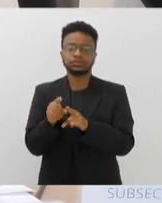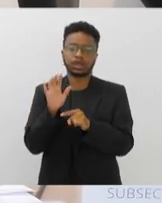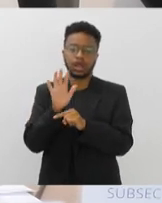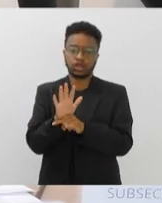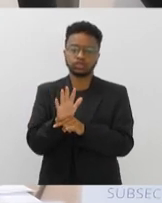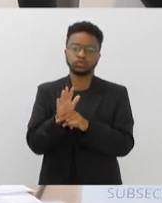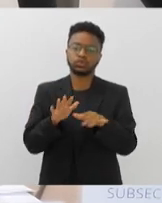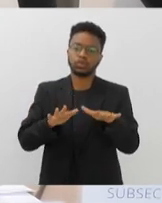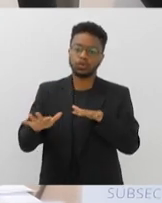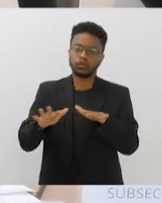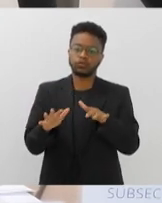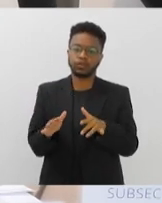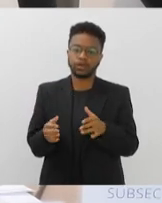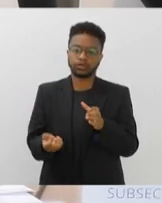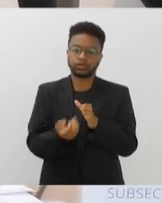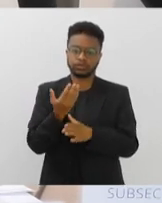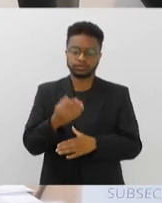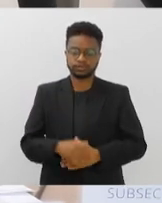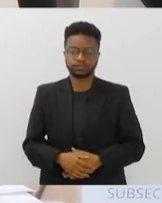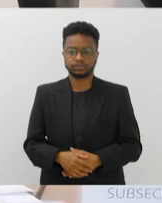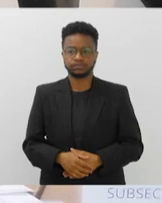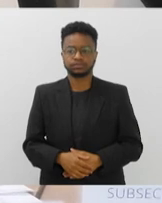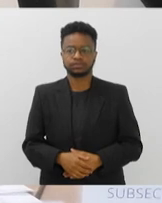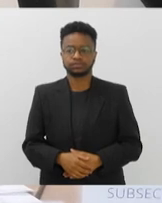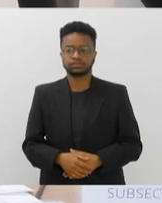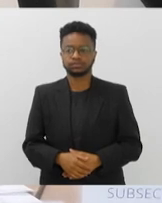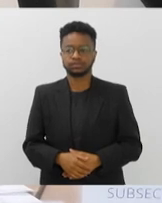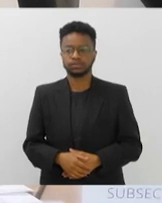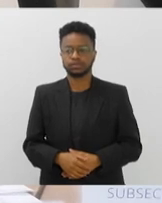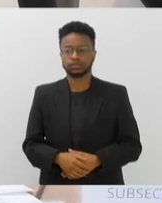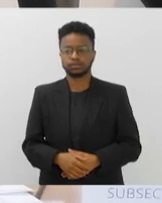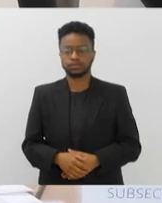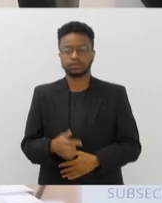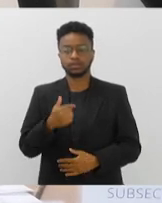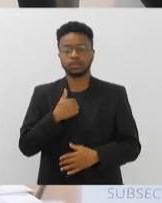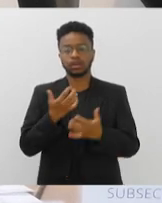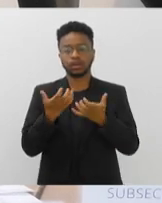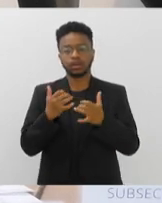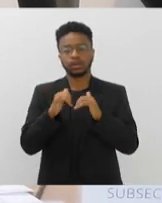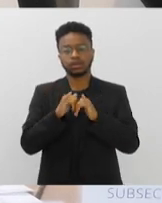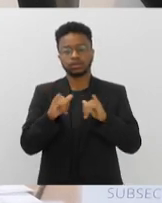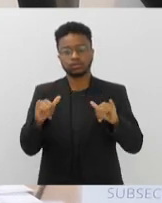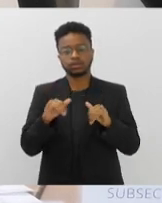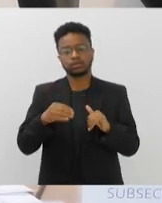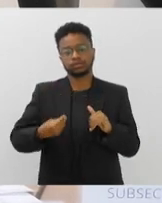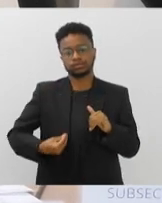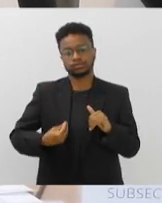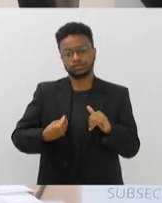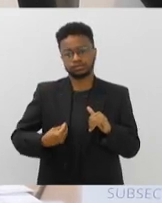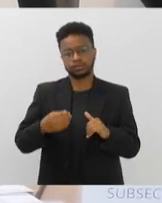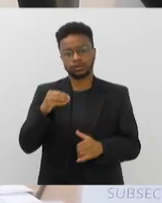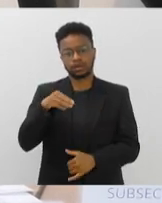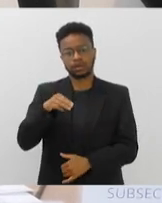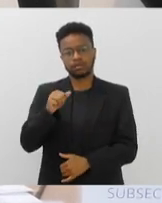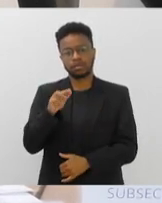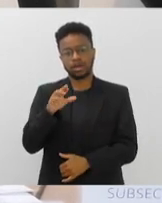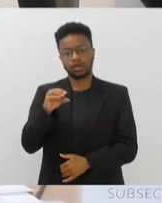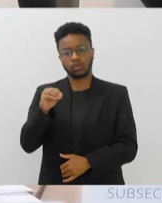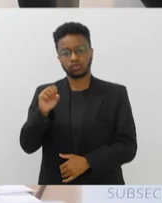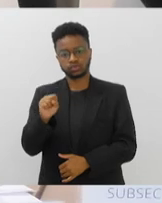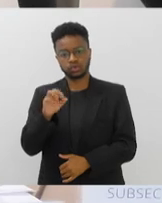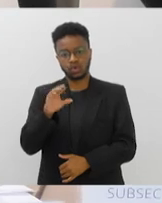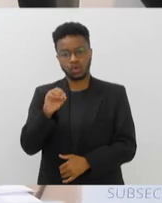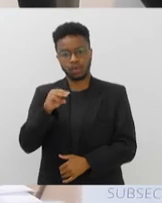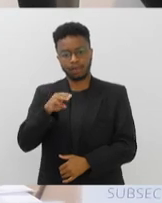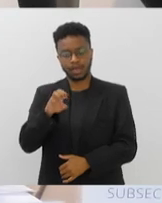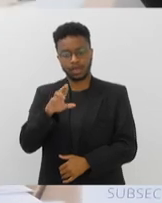caldo dessa frente aqui eu gostaria de de registrar mais algumas presenças o Marcos Romero que é assessor do